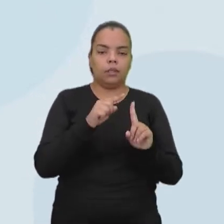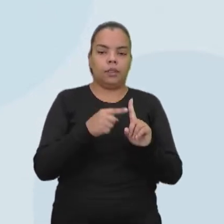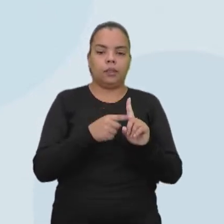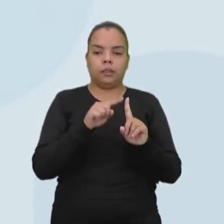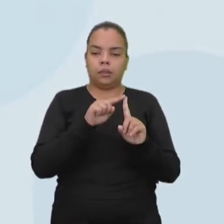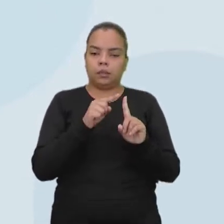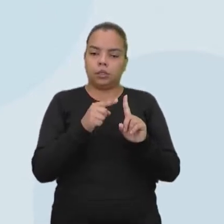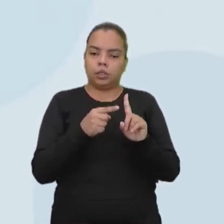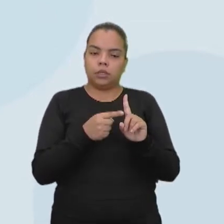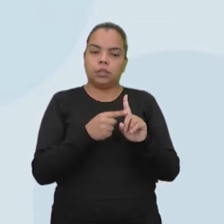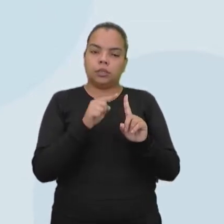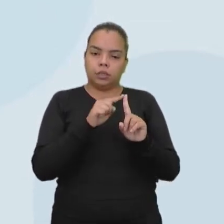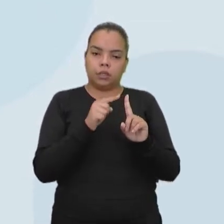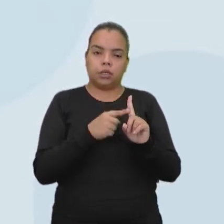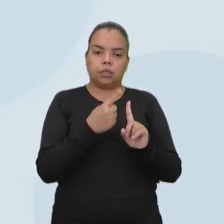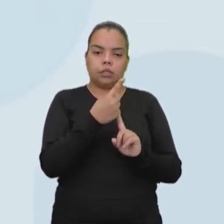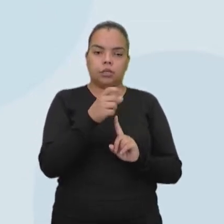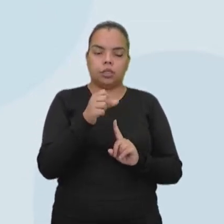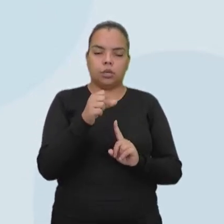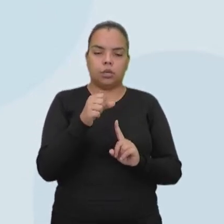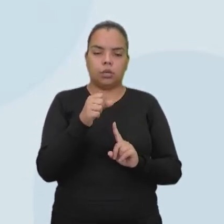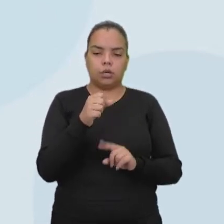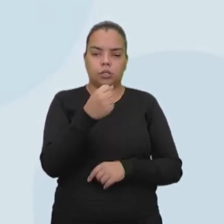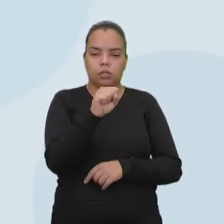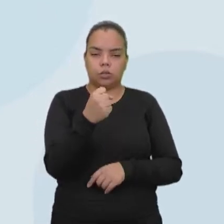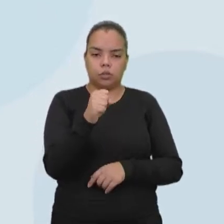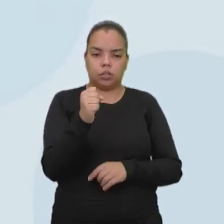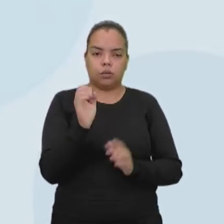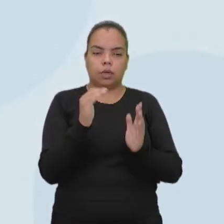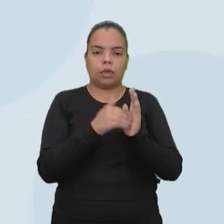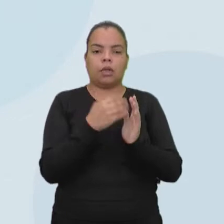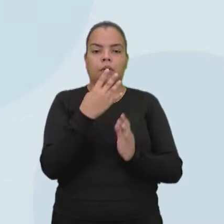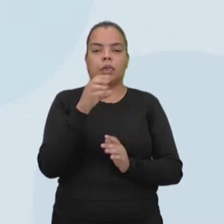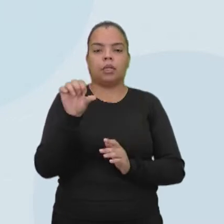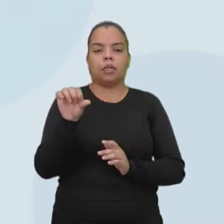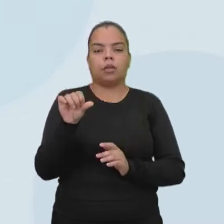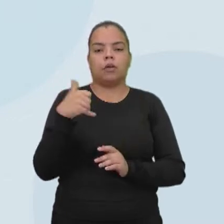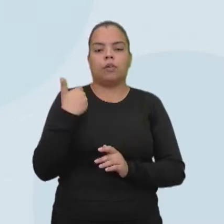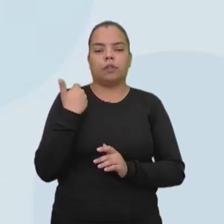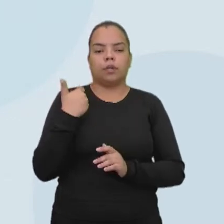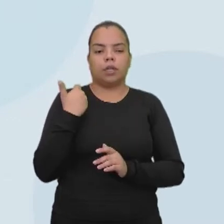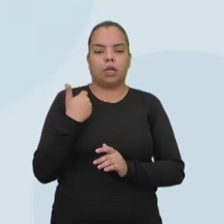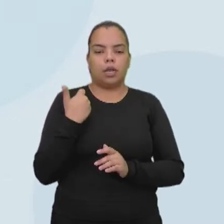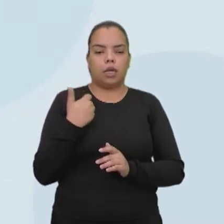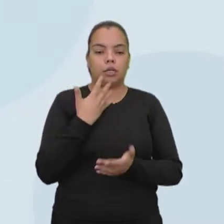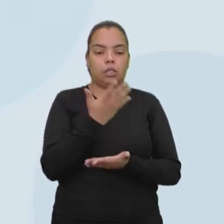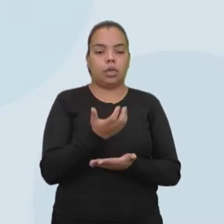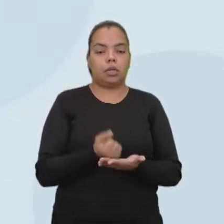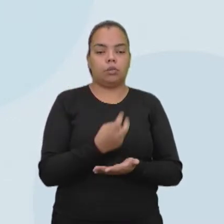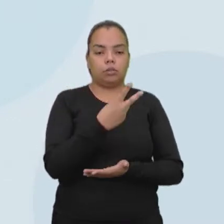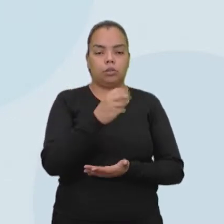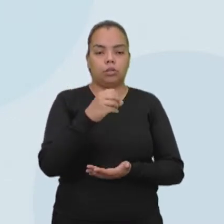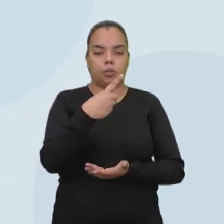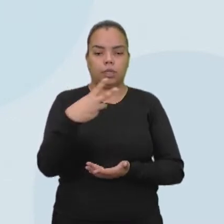saúde. Mulheres de 18 a 49 anos de idade. Dados de 2013.